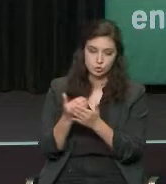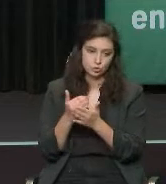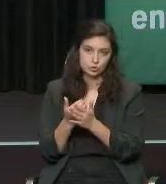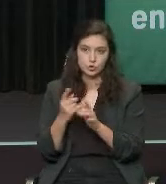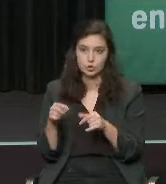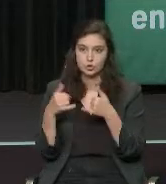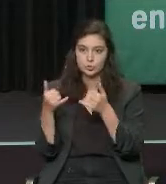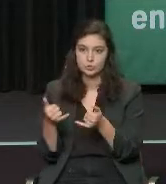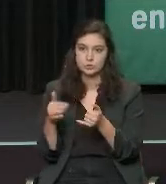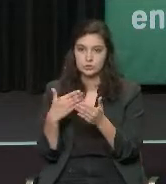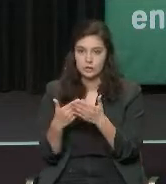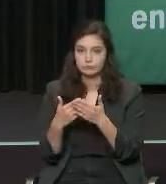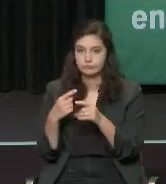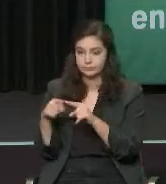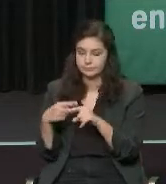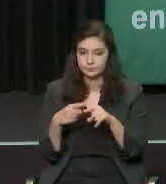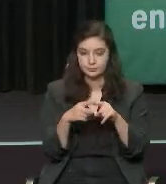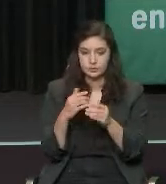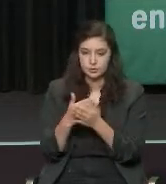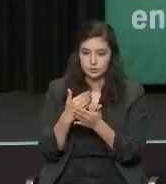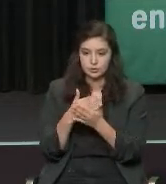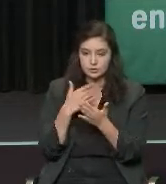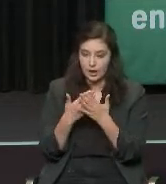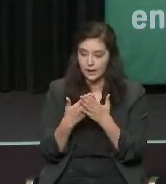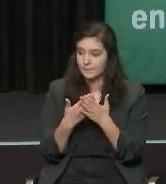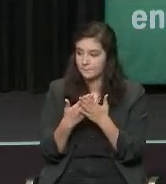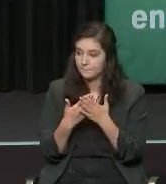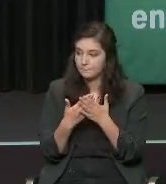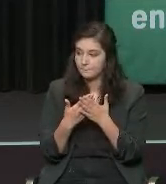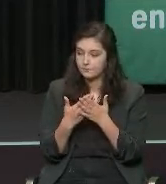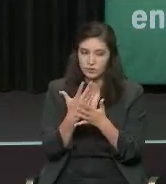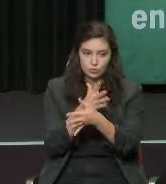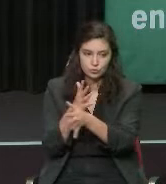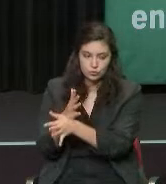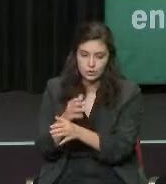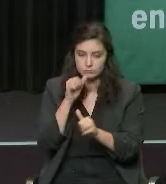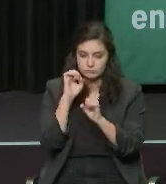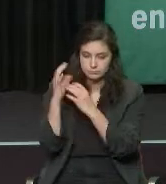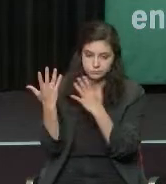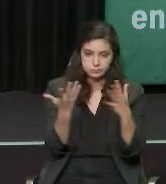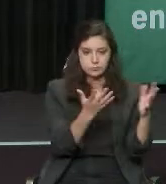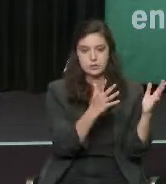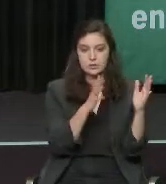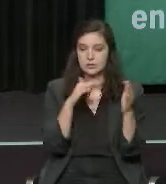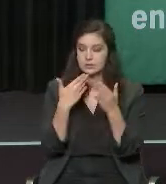provém de fontes naturais e fontes humanas, por exemplo, fogos